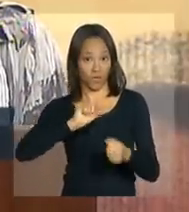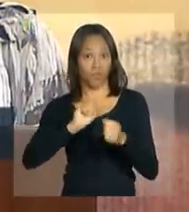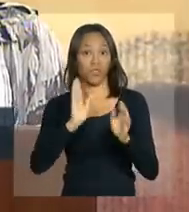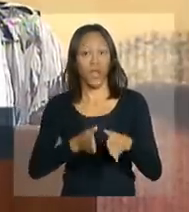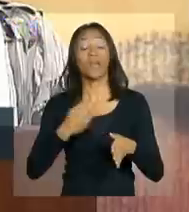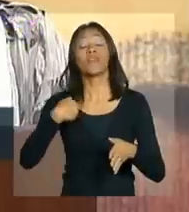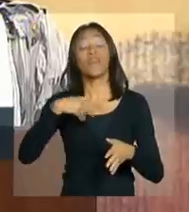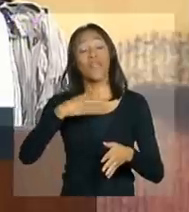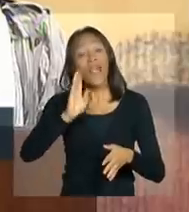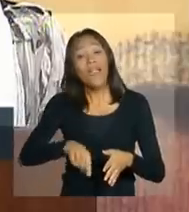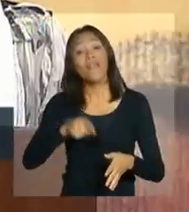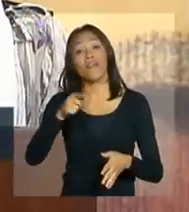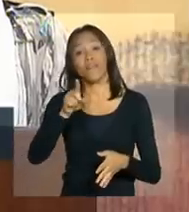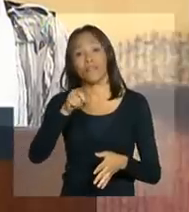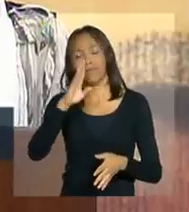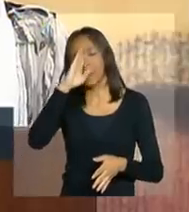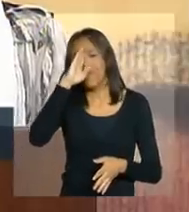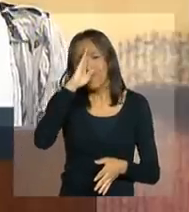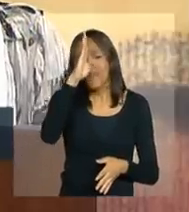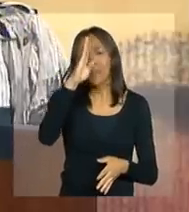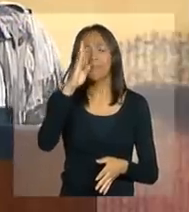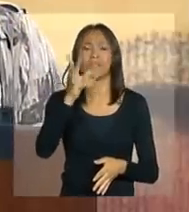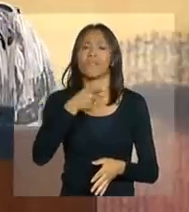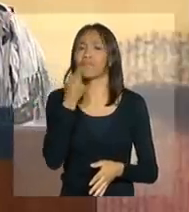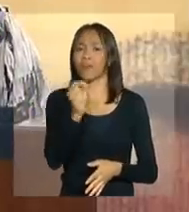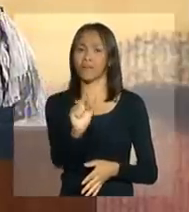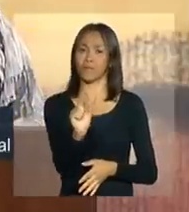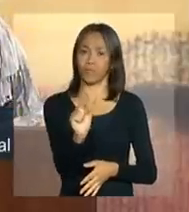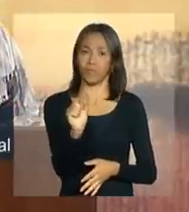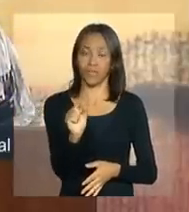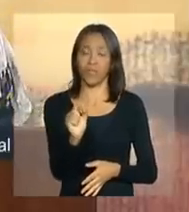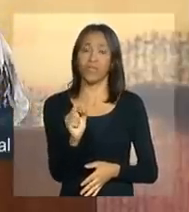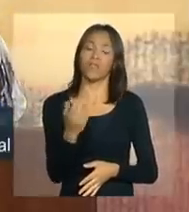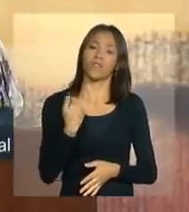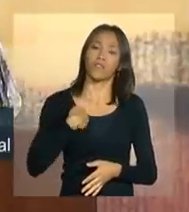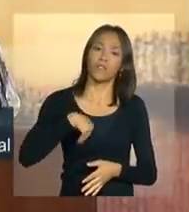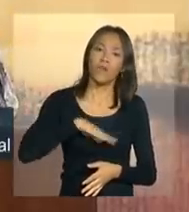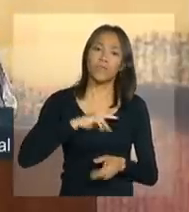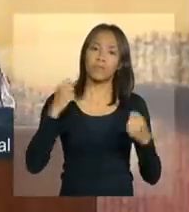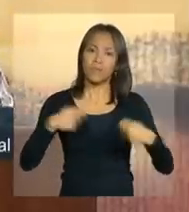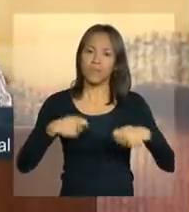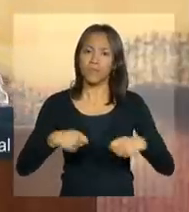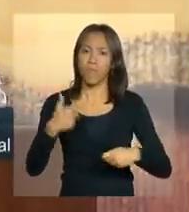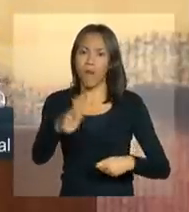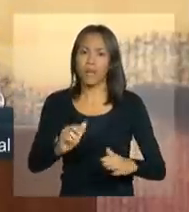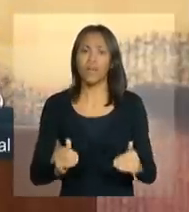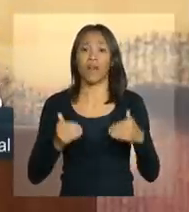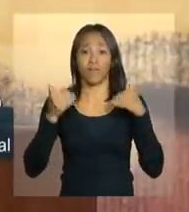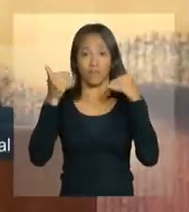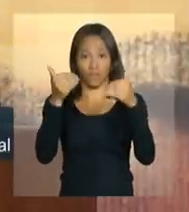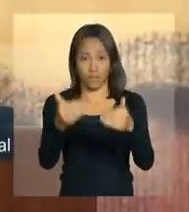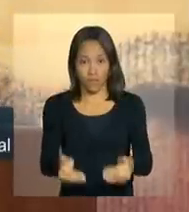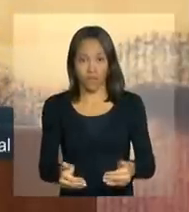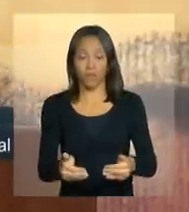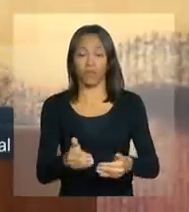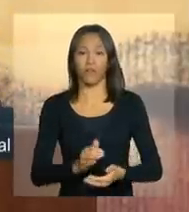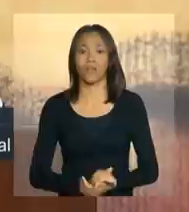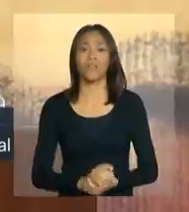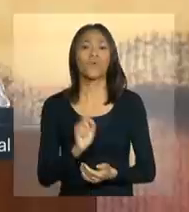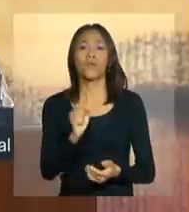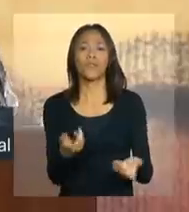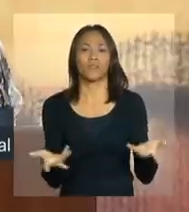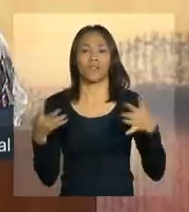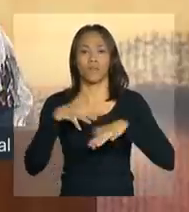fundamental des respeito à necessidade de avançar ainda mais na